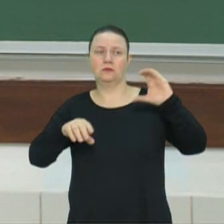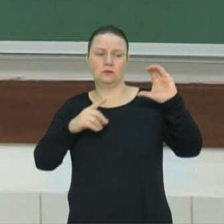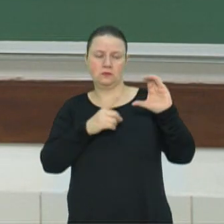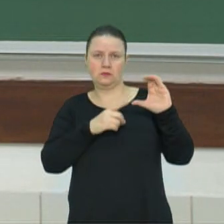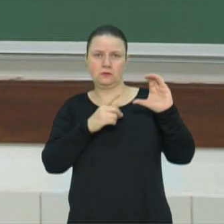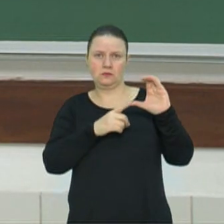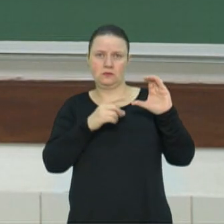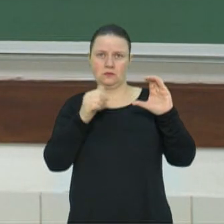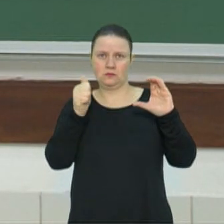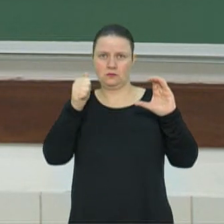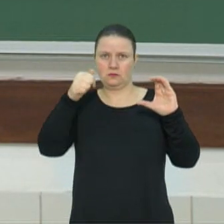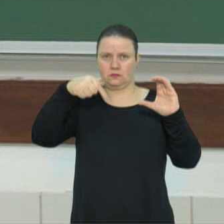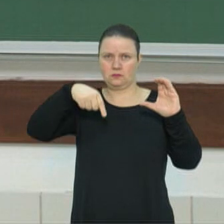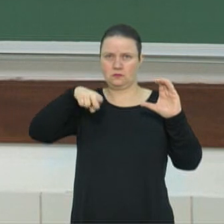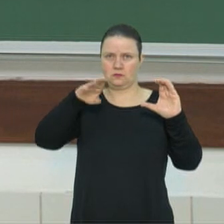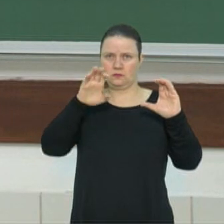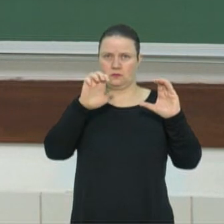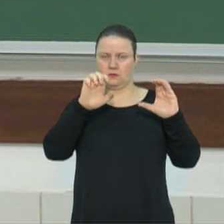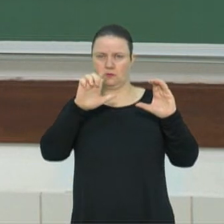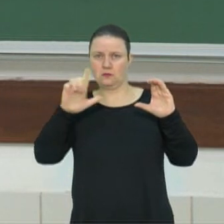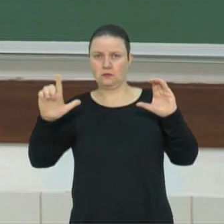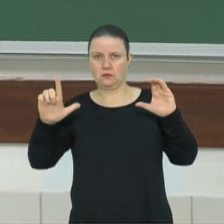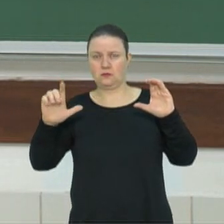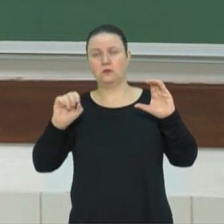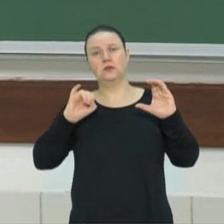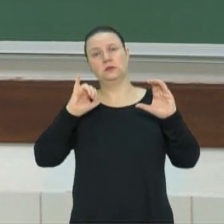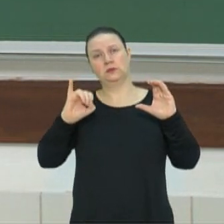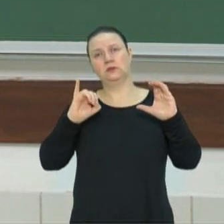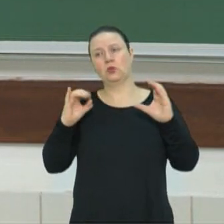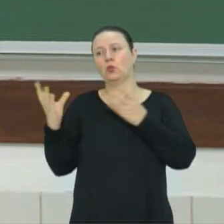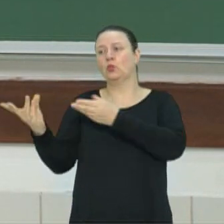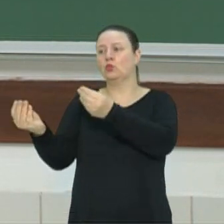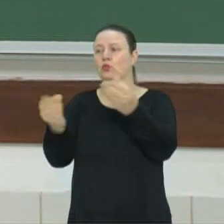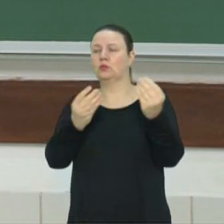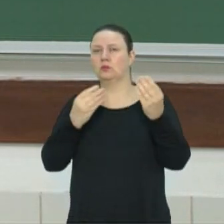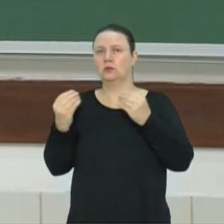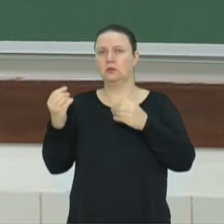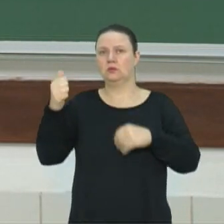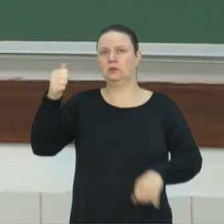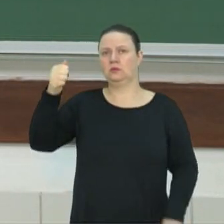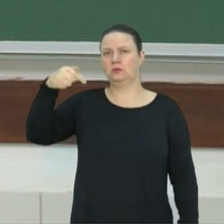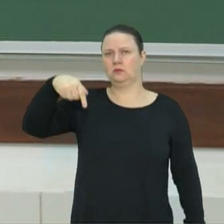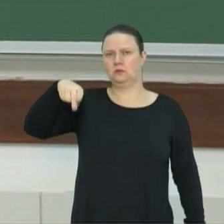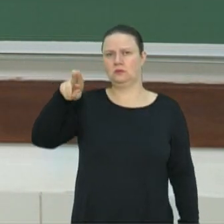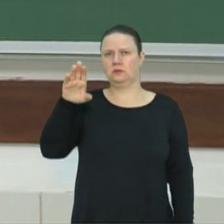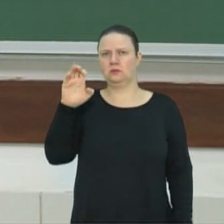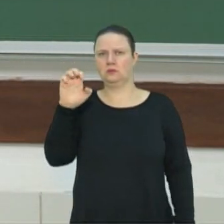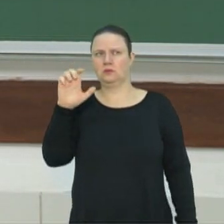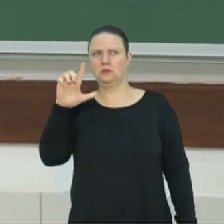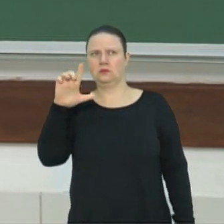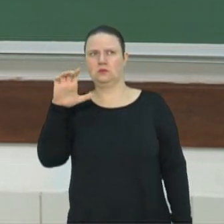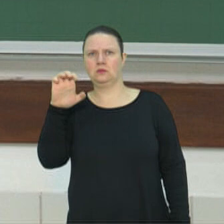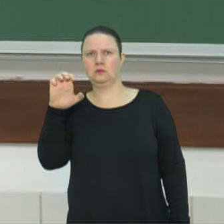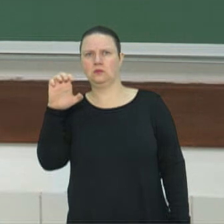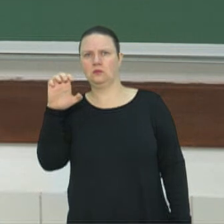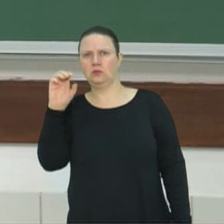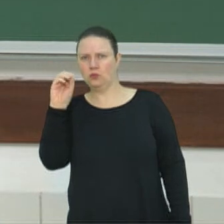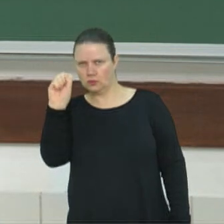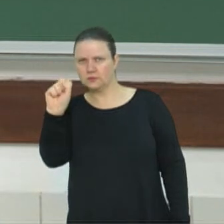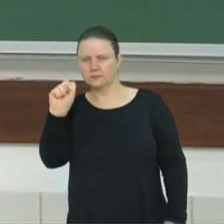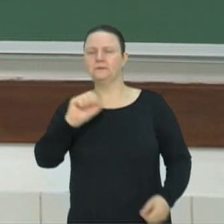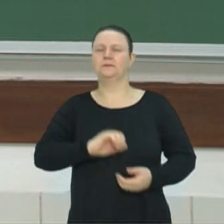Se estiver no singular, aquele. Se estiver no plural, aqueles. E mais uma curiosidade,